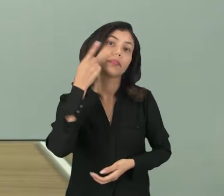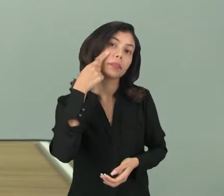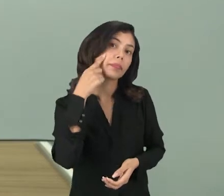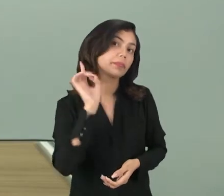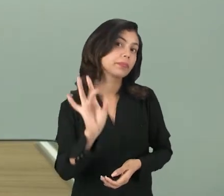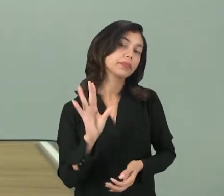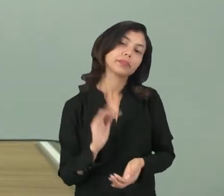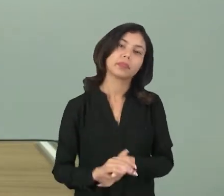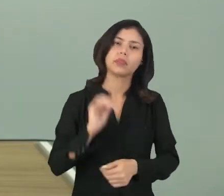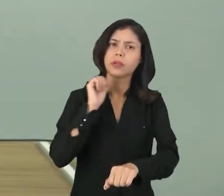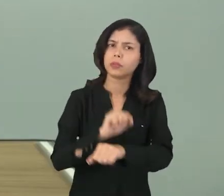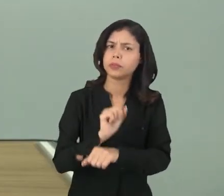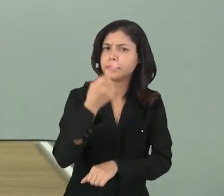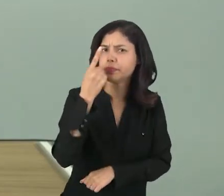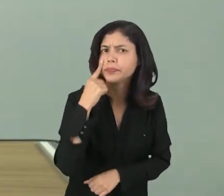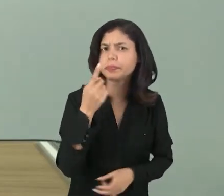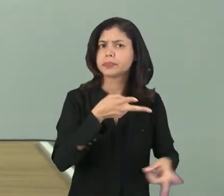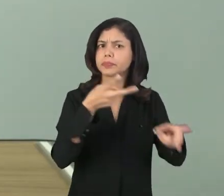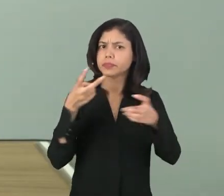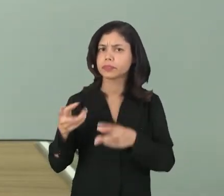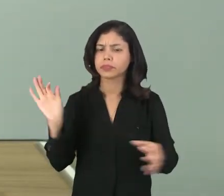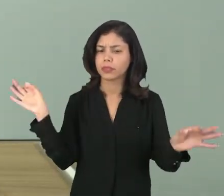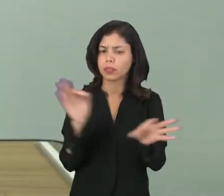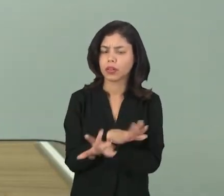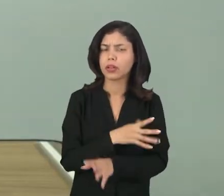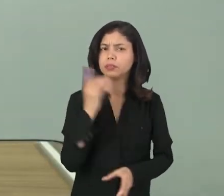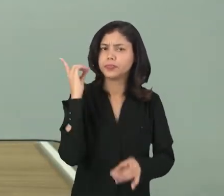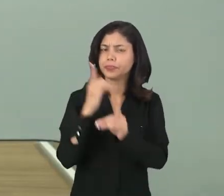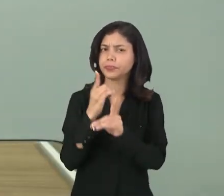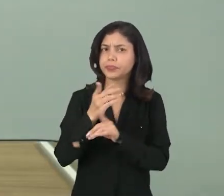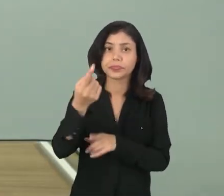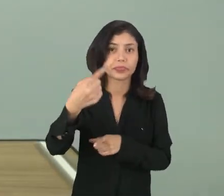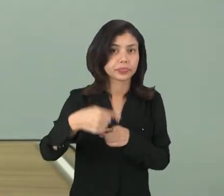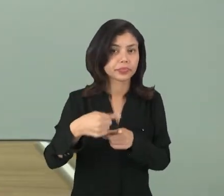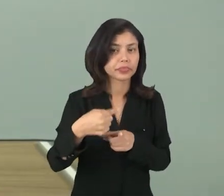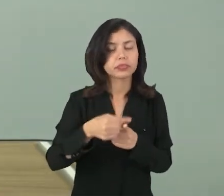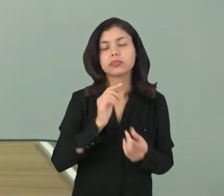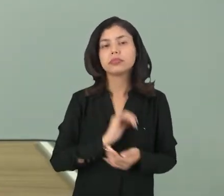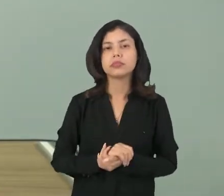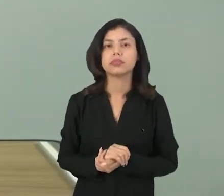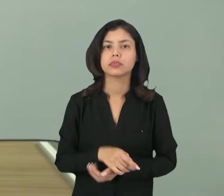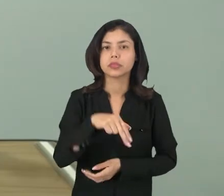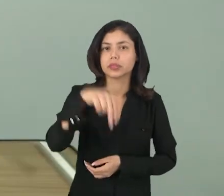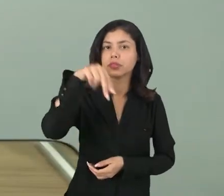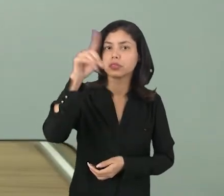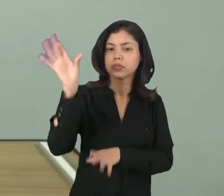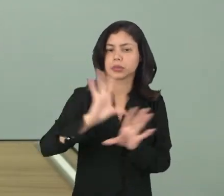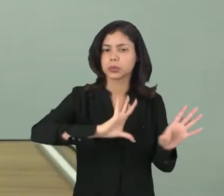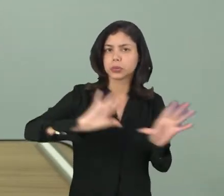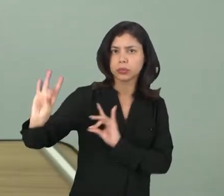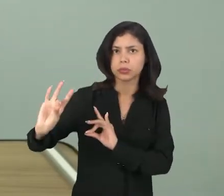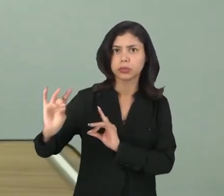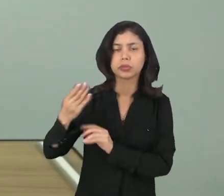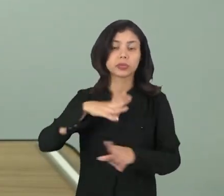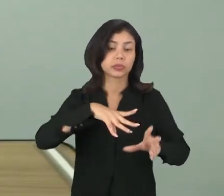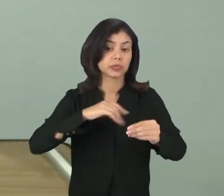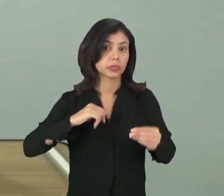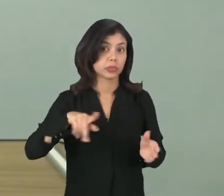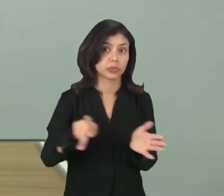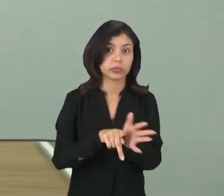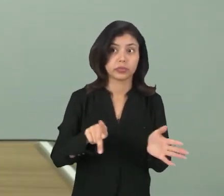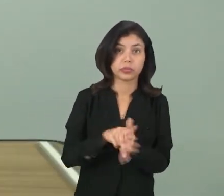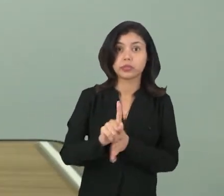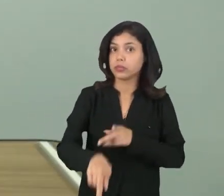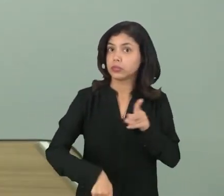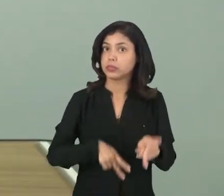só. Vocês pararam para perceber? Nós acabamos de descobrir aqui o porquê os nordestinos saíram lá de suas terras tão